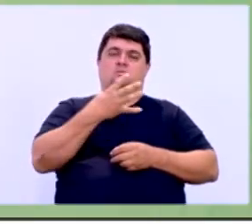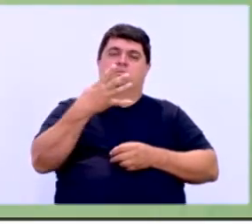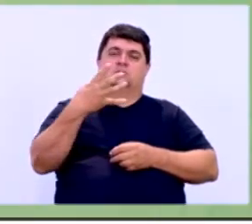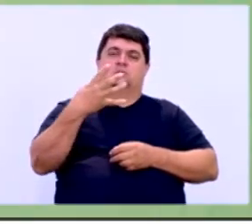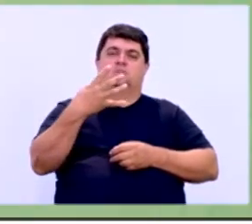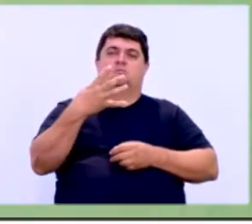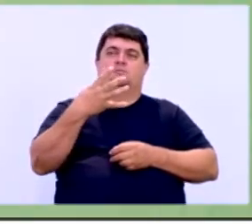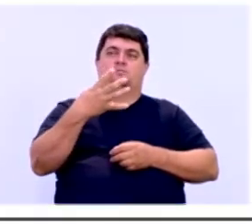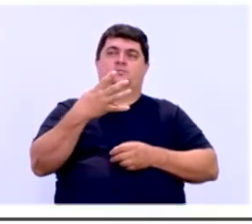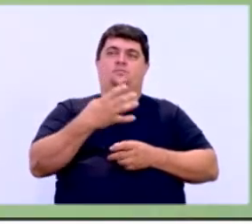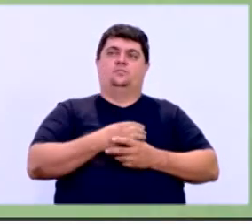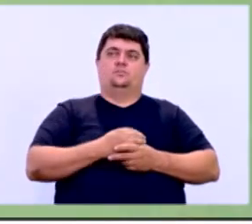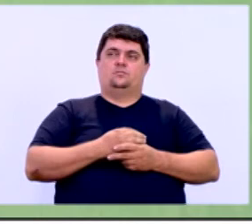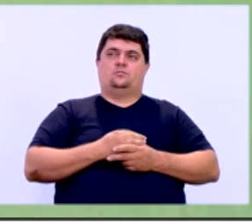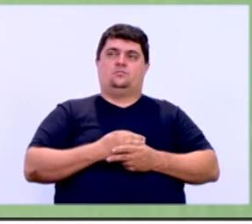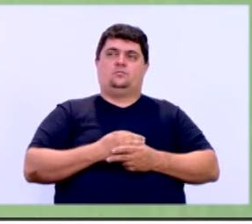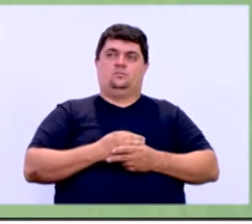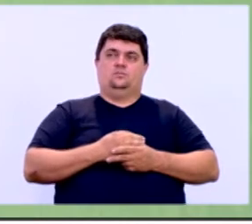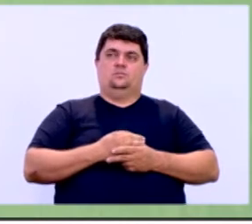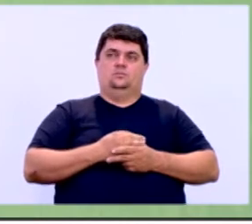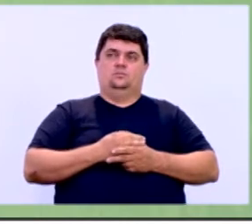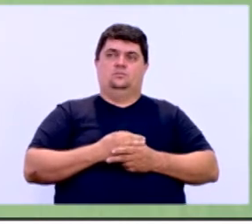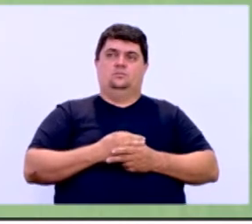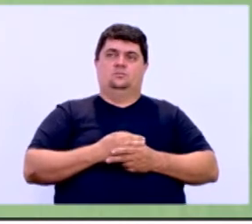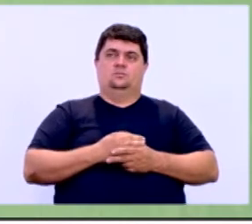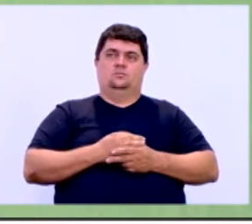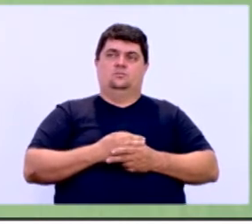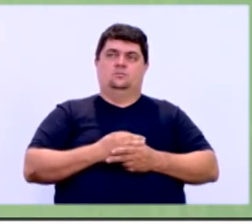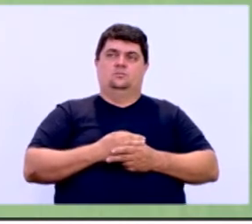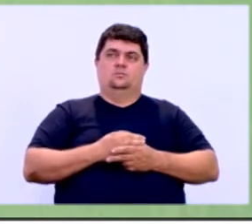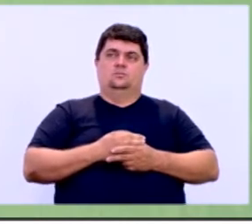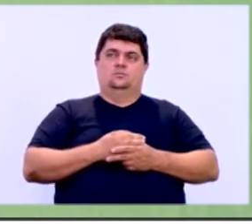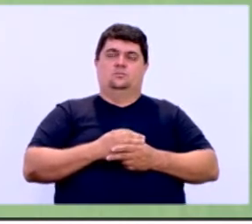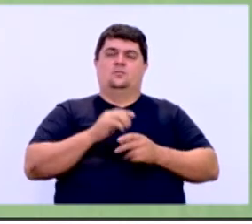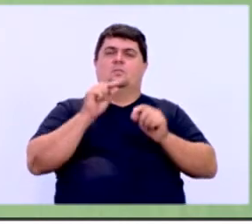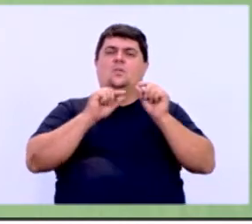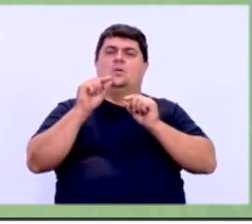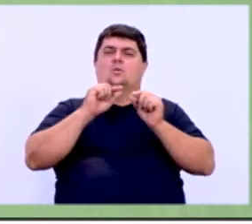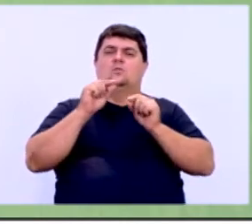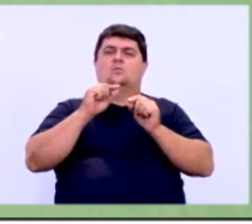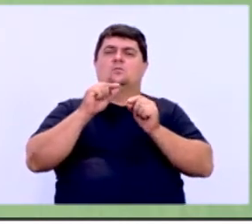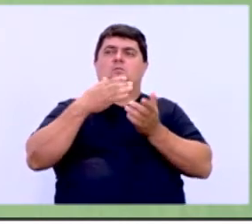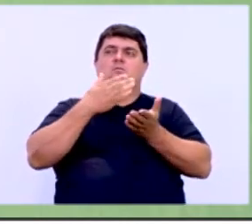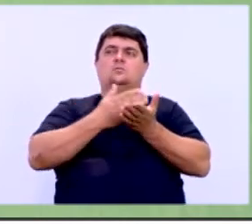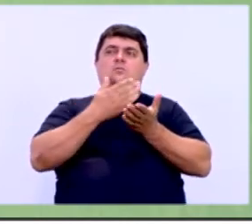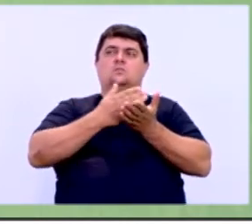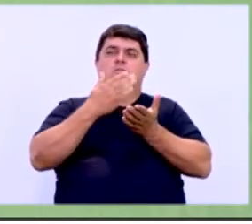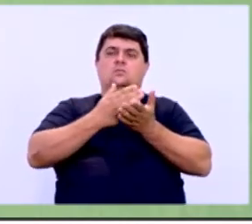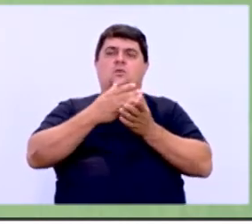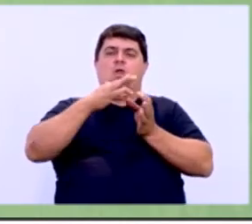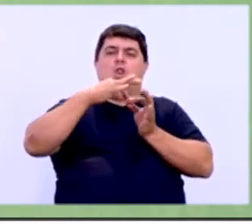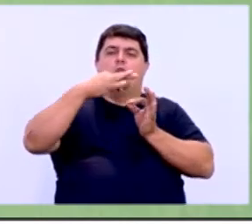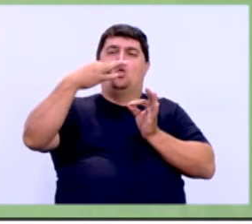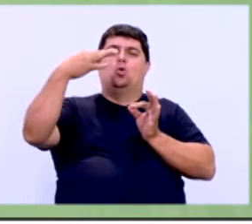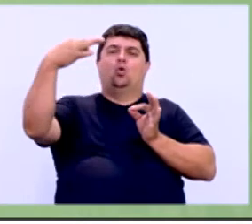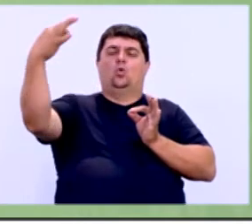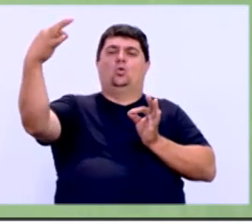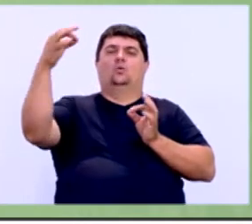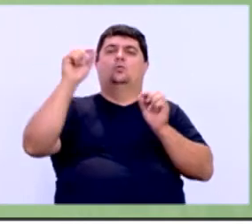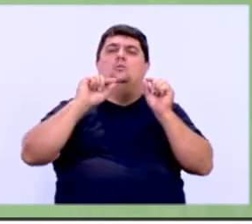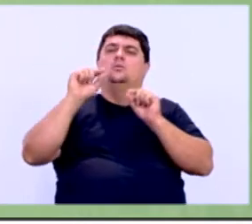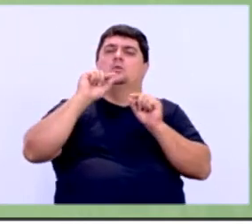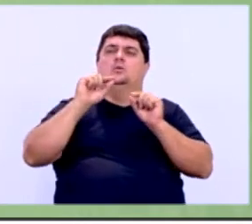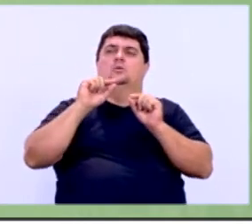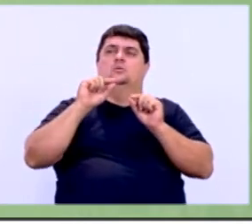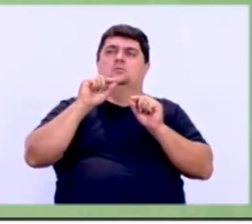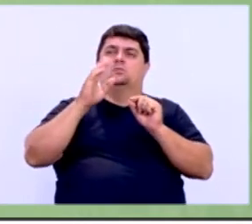4. Vamos para a questão número 4. Né? O que é um financiamento de longo prazo? Né?